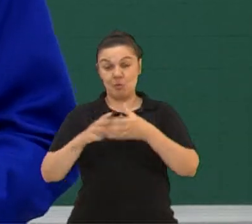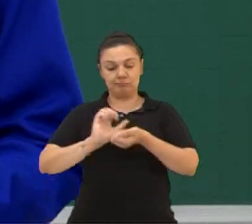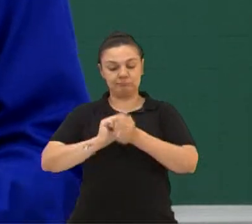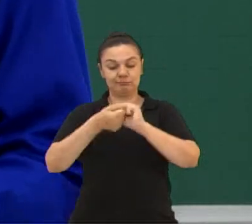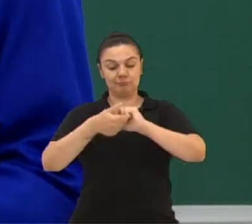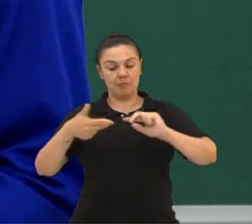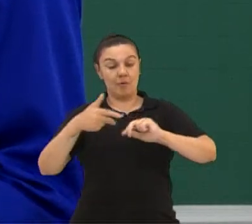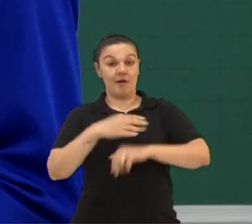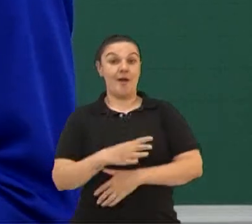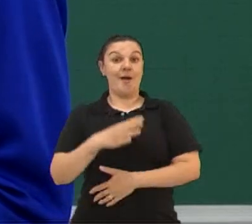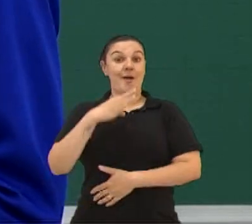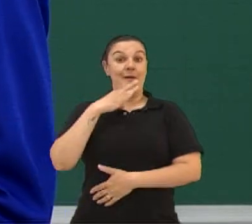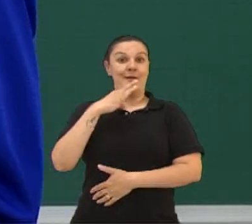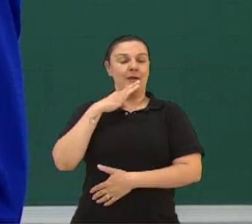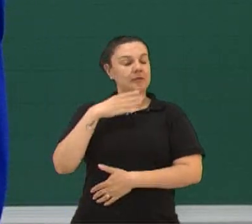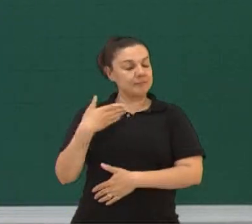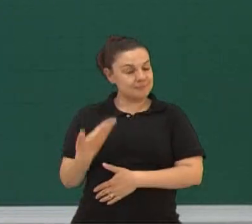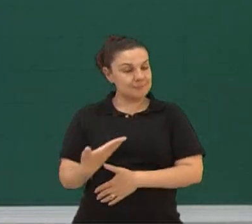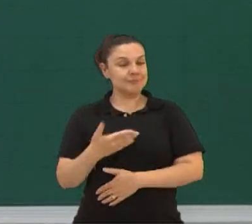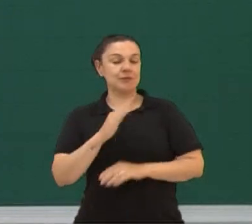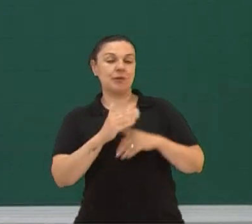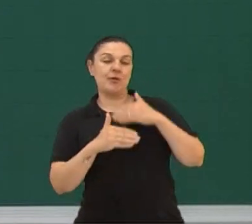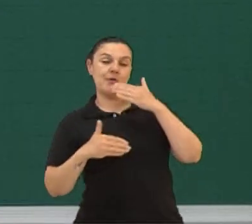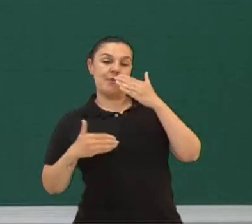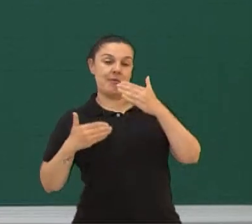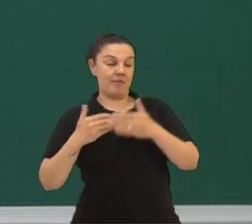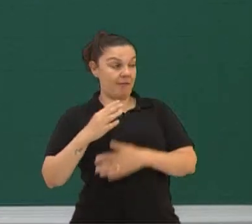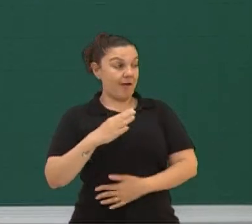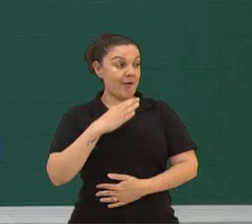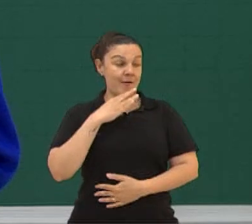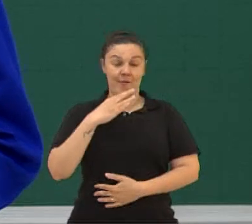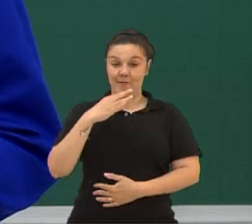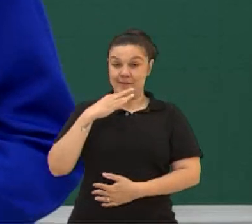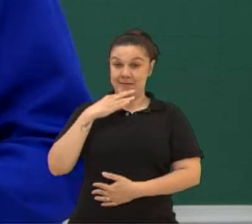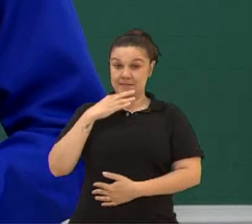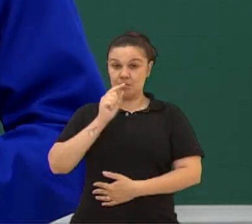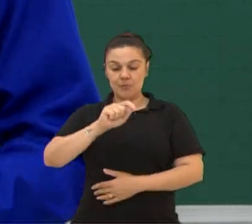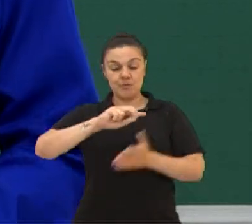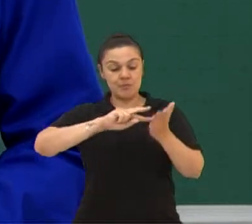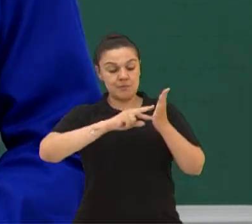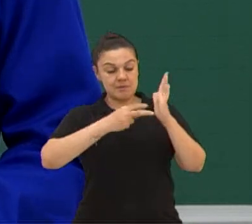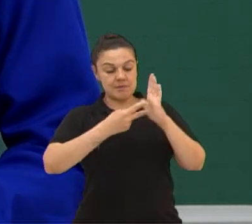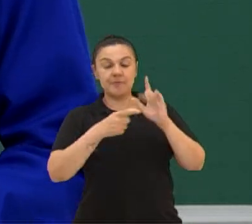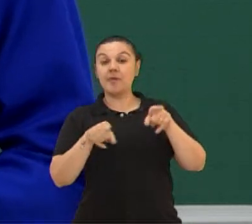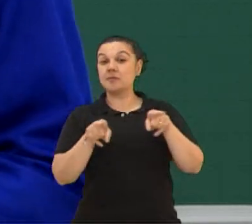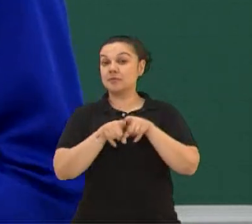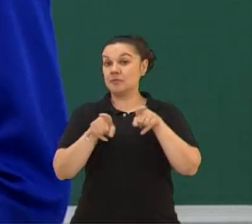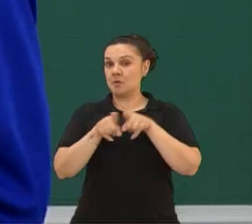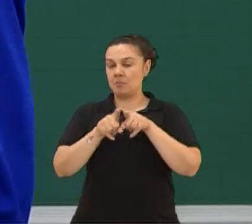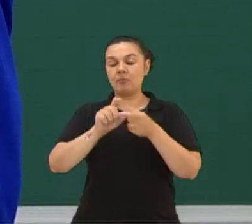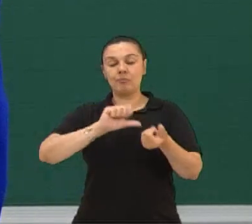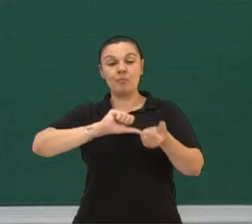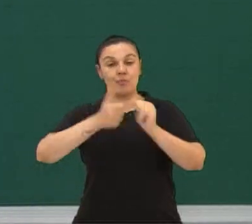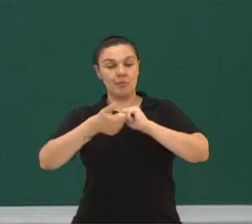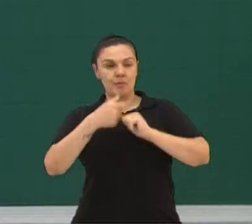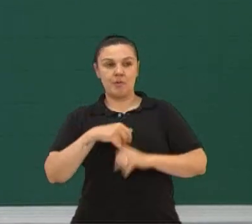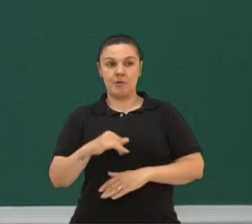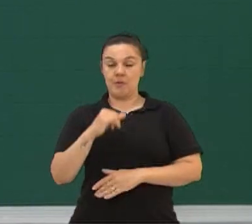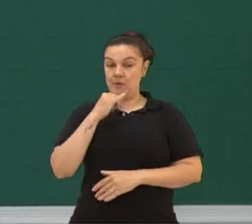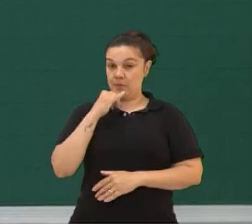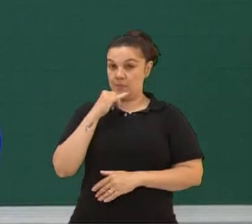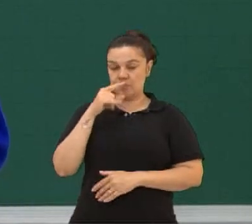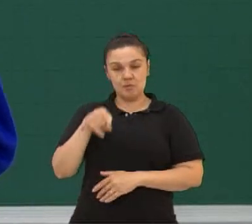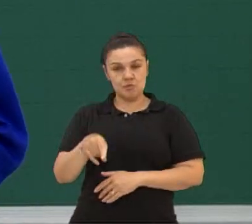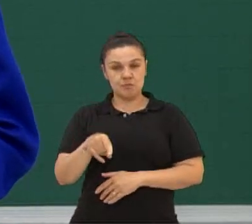tornassem conhecidas. E conforme elas foram sendo conhecidas, o significado também dela foi se alterando. A gente viu